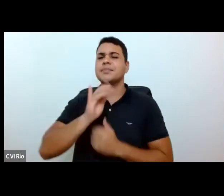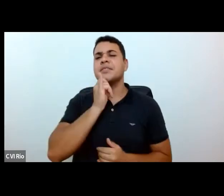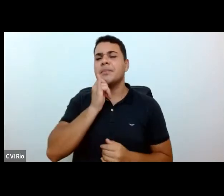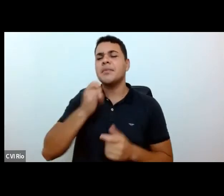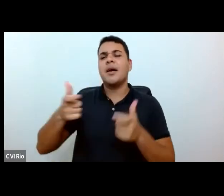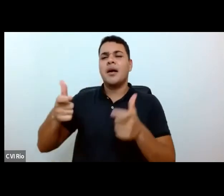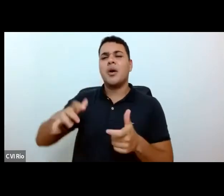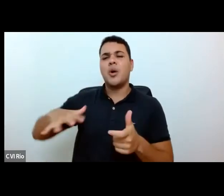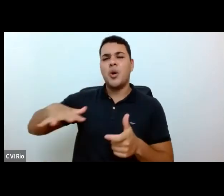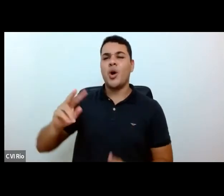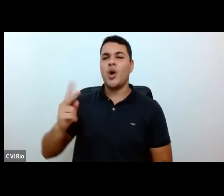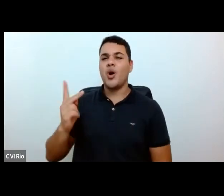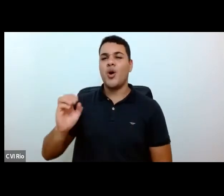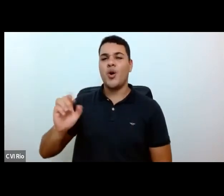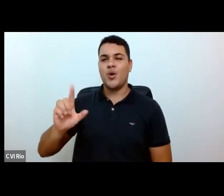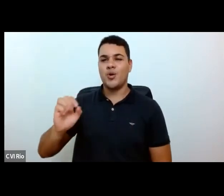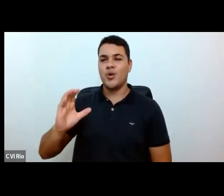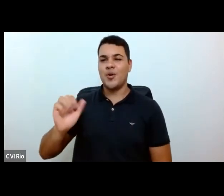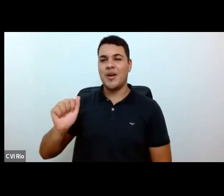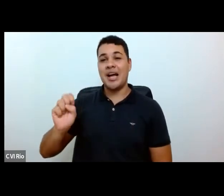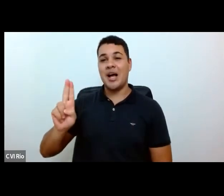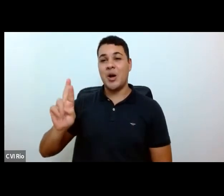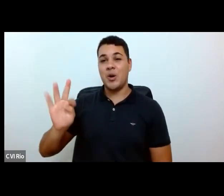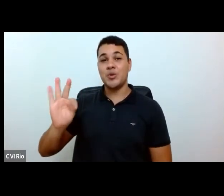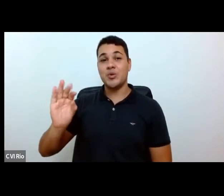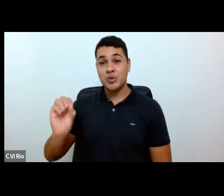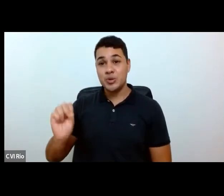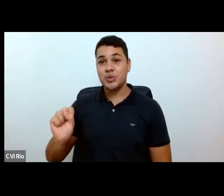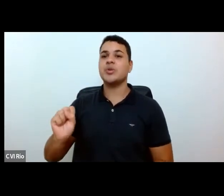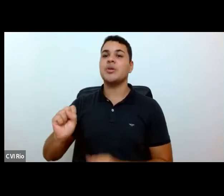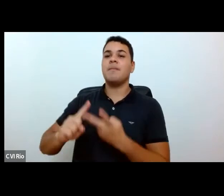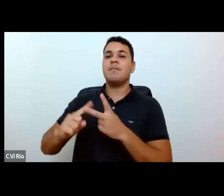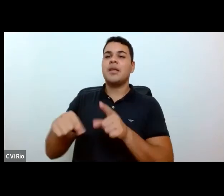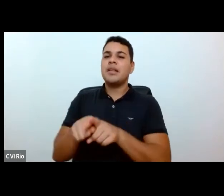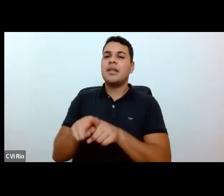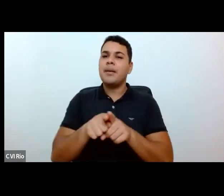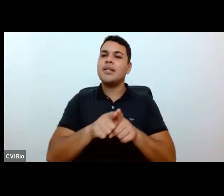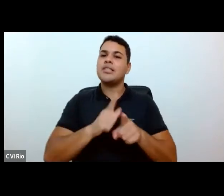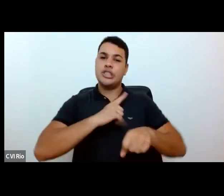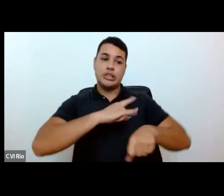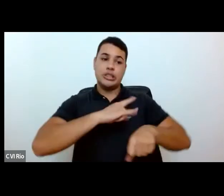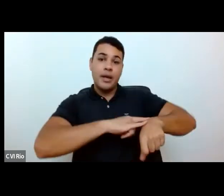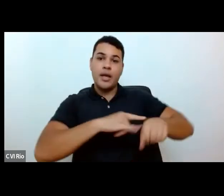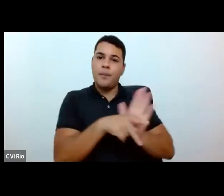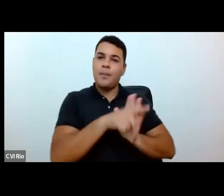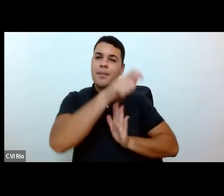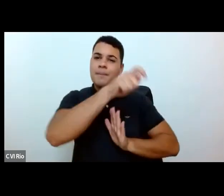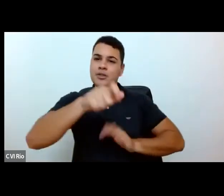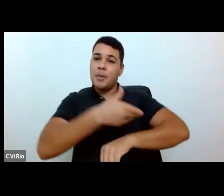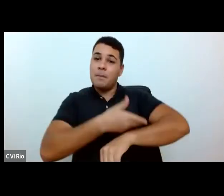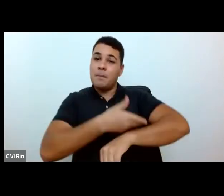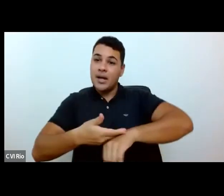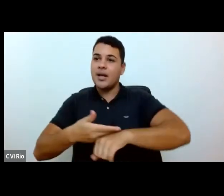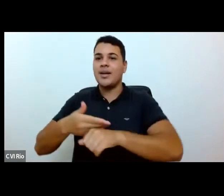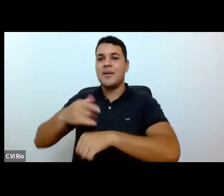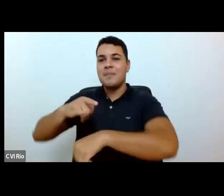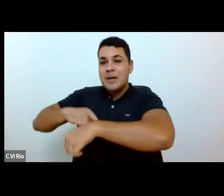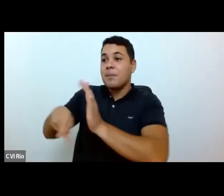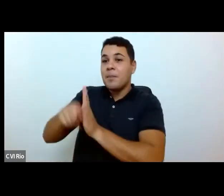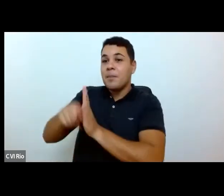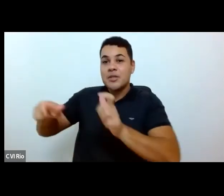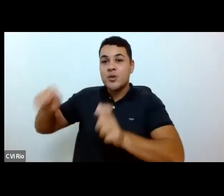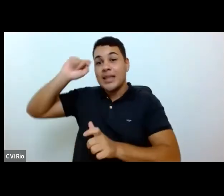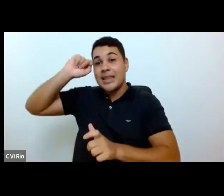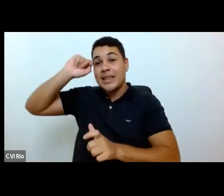da segregação racial, onde tinham banheiros para brancos e pessoas com cor, né? E hoje volta-se todo um episódio,